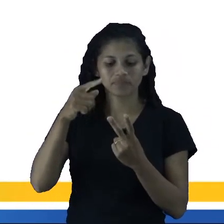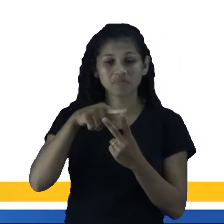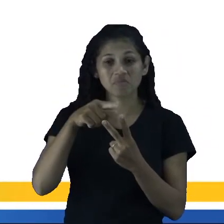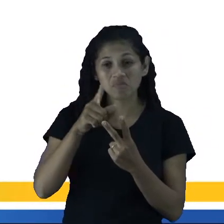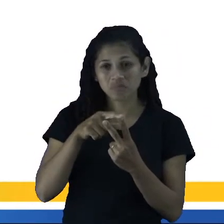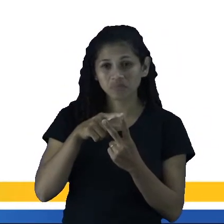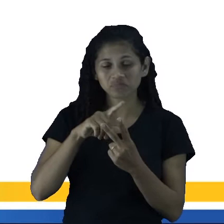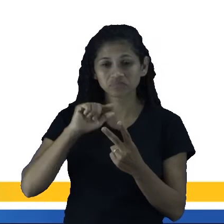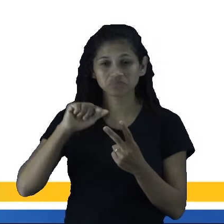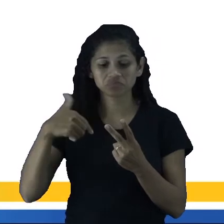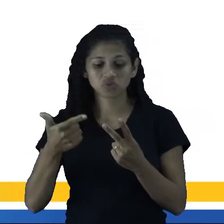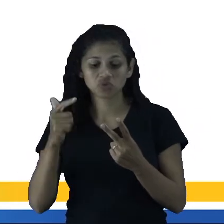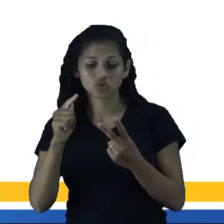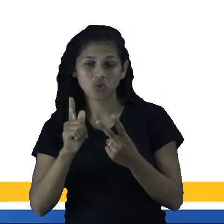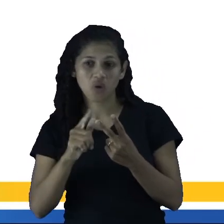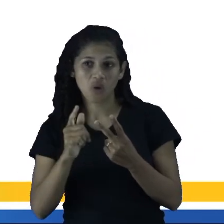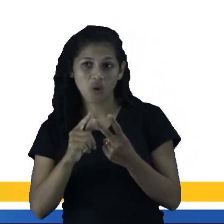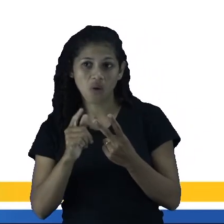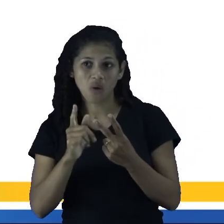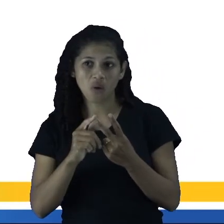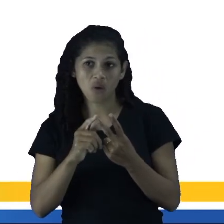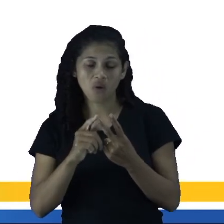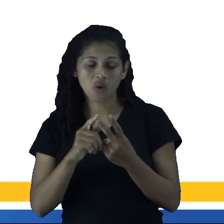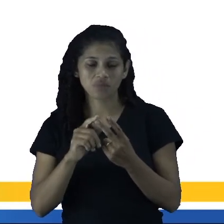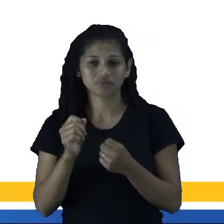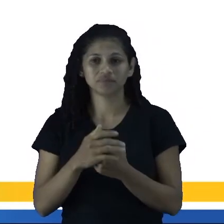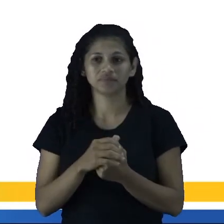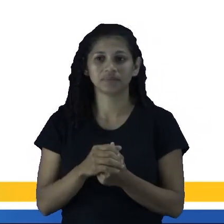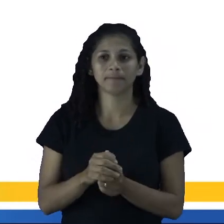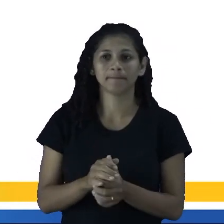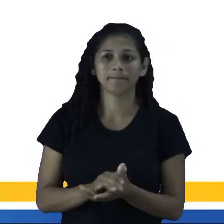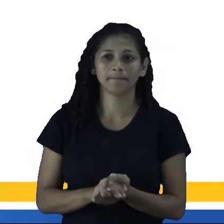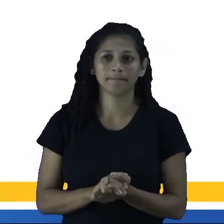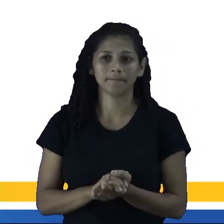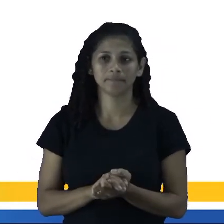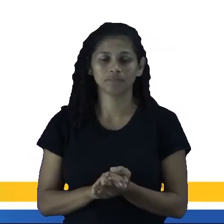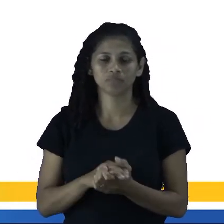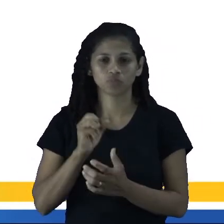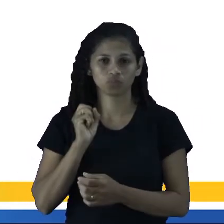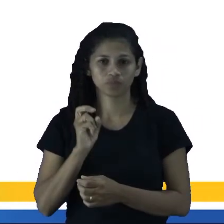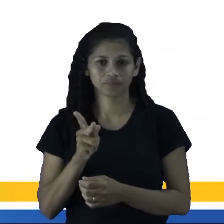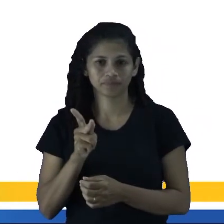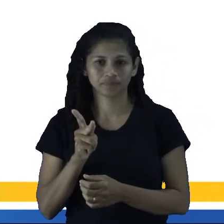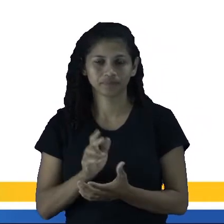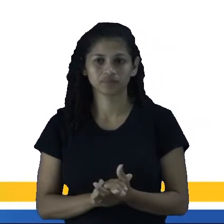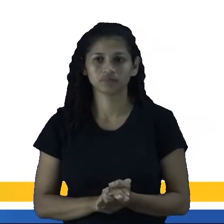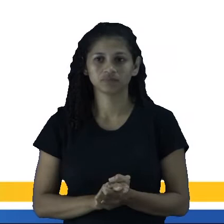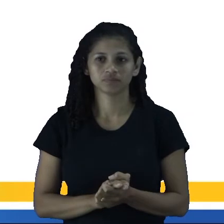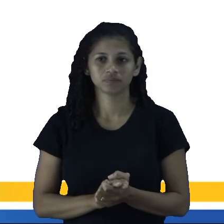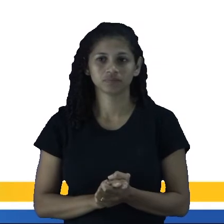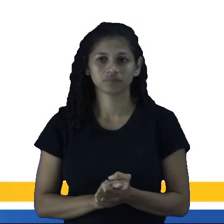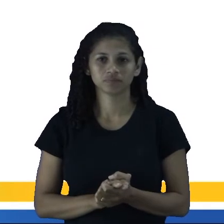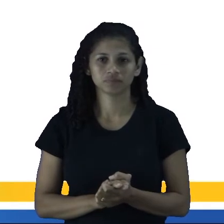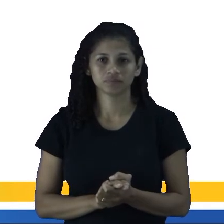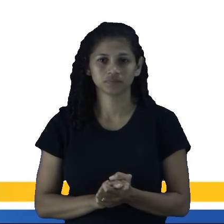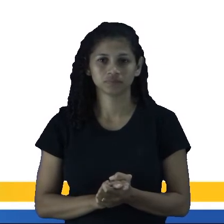ficassem juntas, elas também poderiam trocar de lugar entre si. Ok?